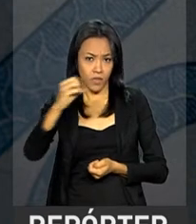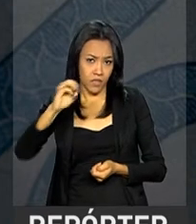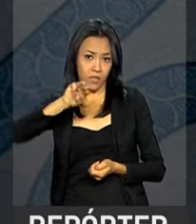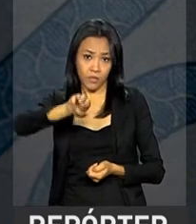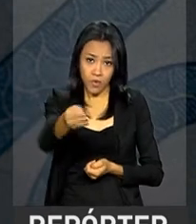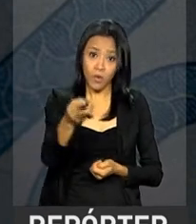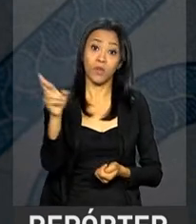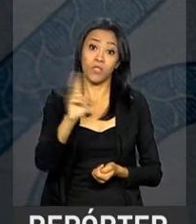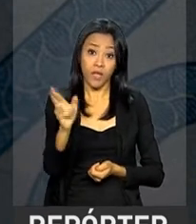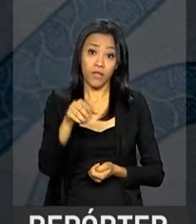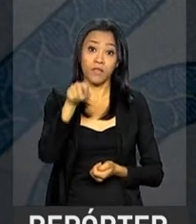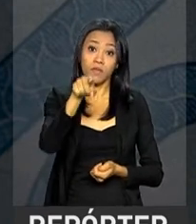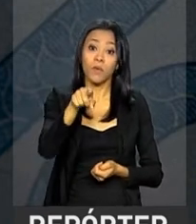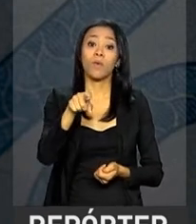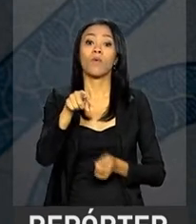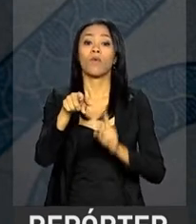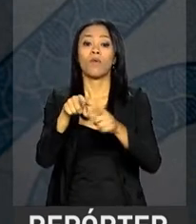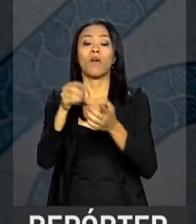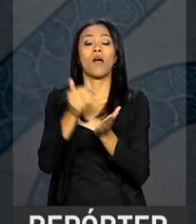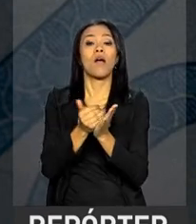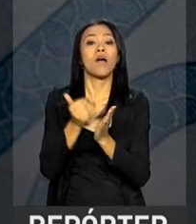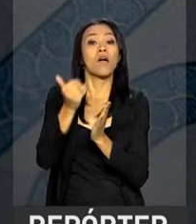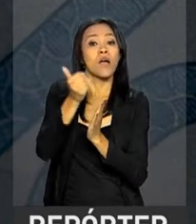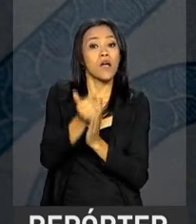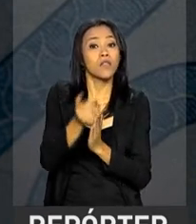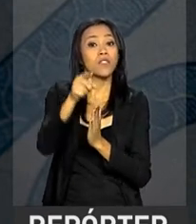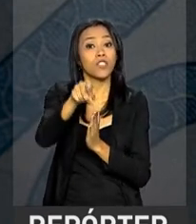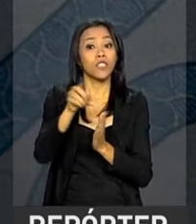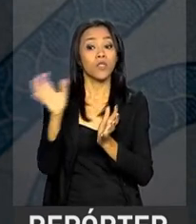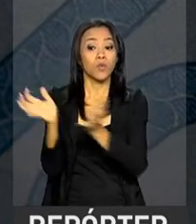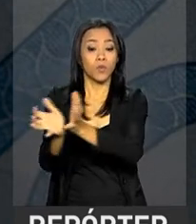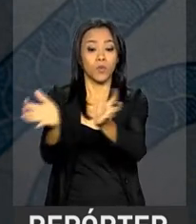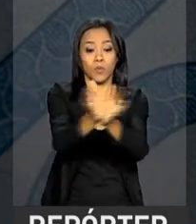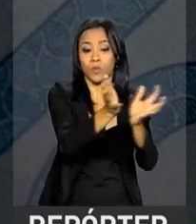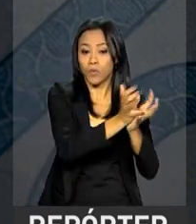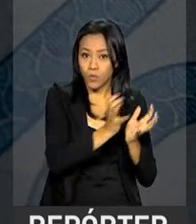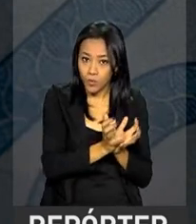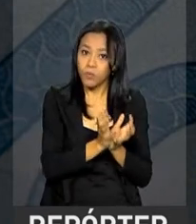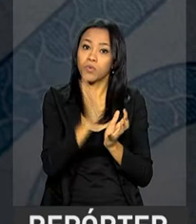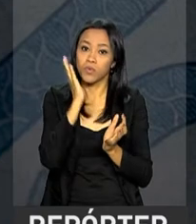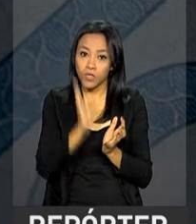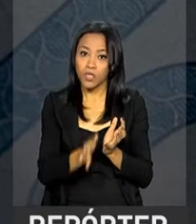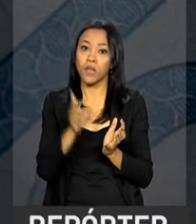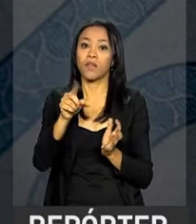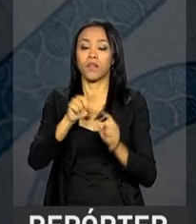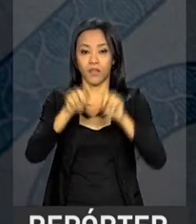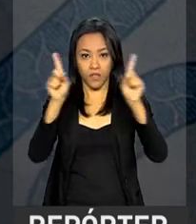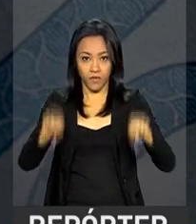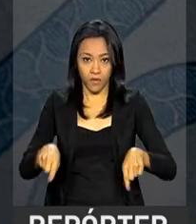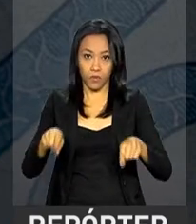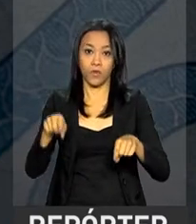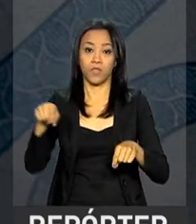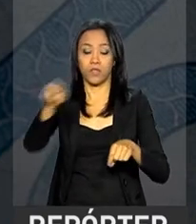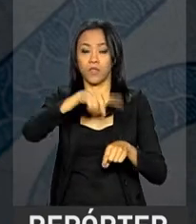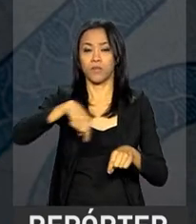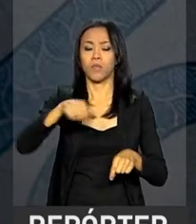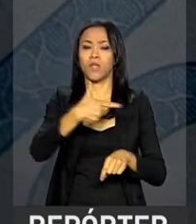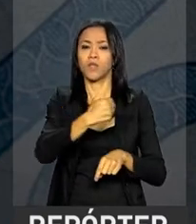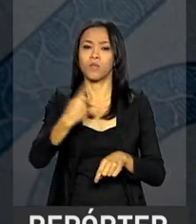milhões de reais com o adiamento do reajuste de categorias de servidores públicos de 2018